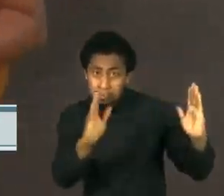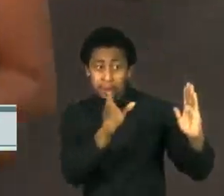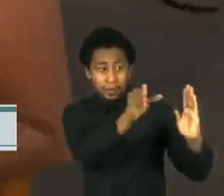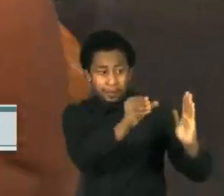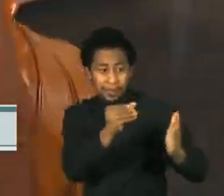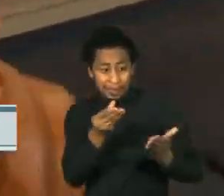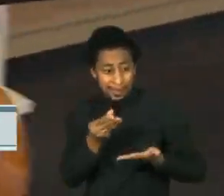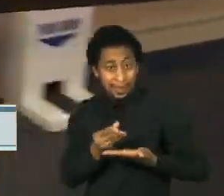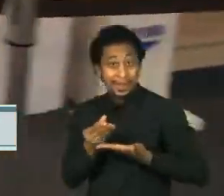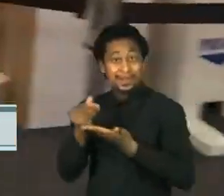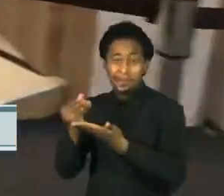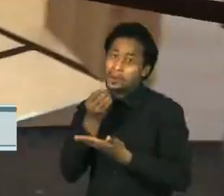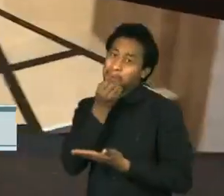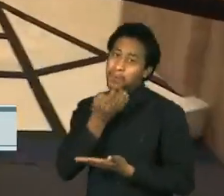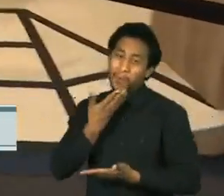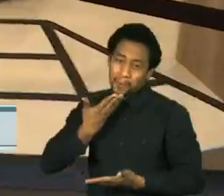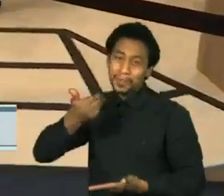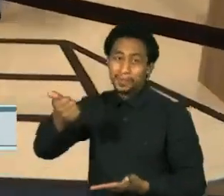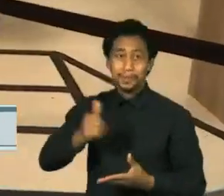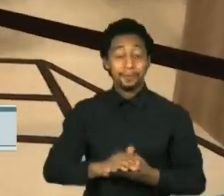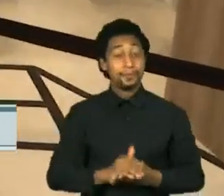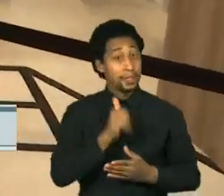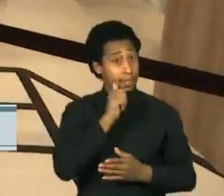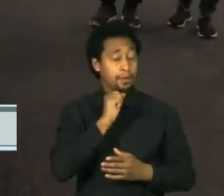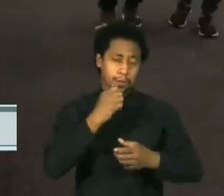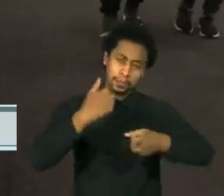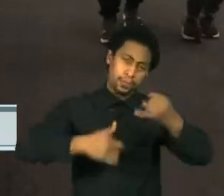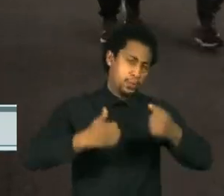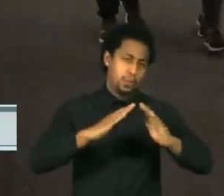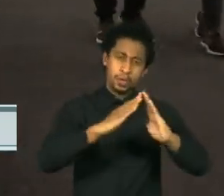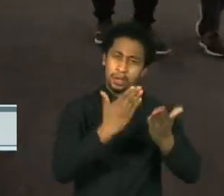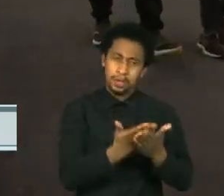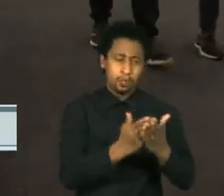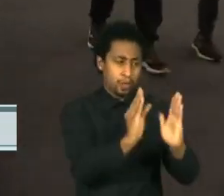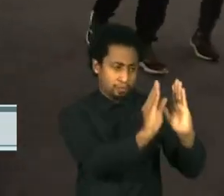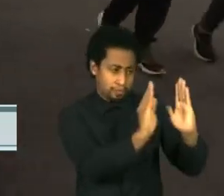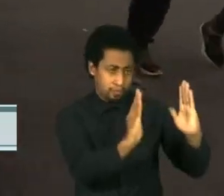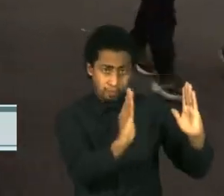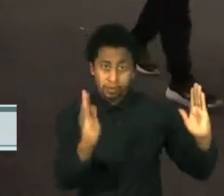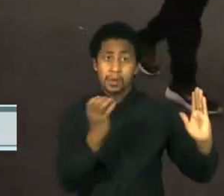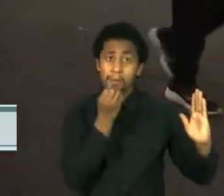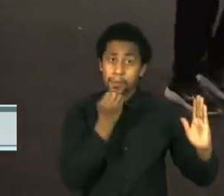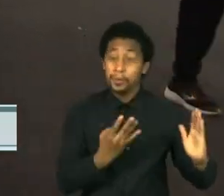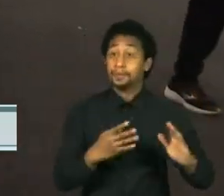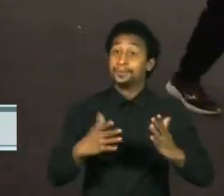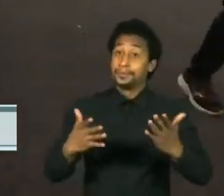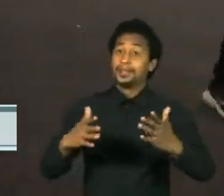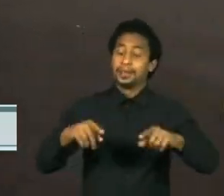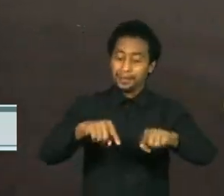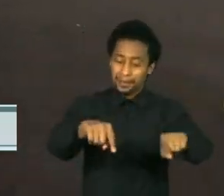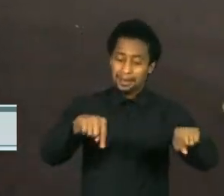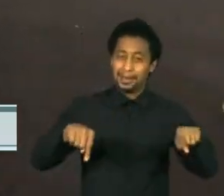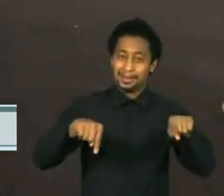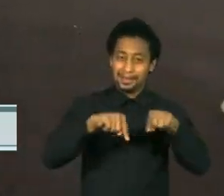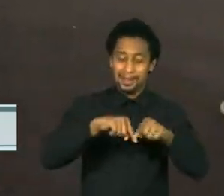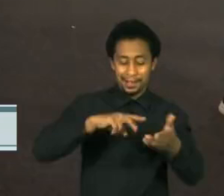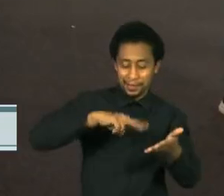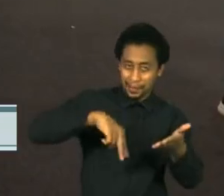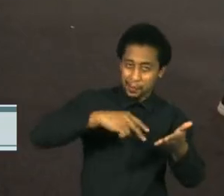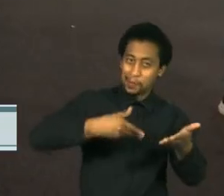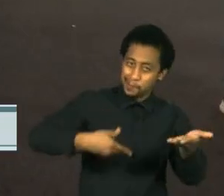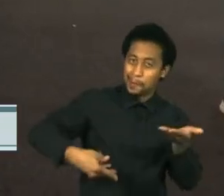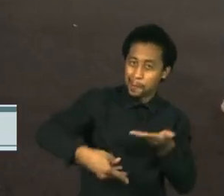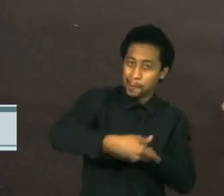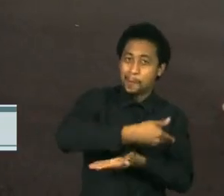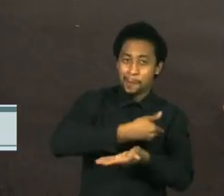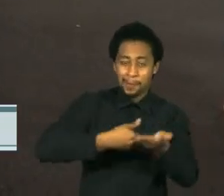Sofia, o incentivo da leitura na escola seria produtivo. Existe a questão do espaço de socialização, né, onde ela vai